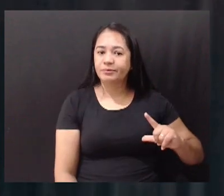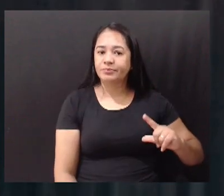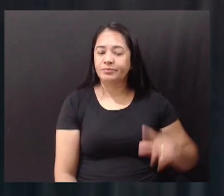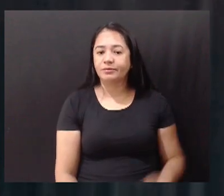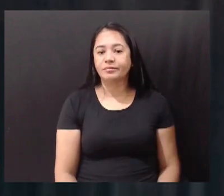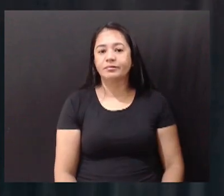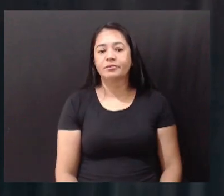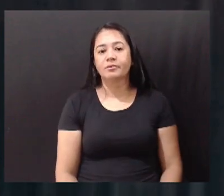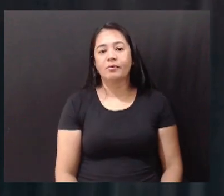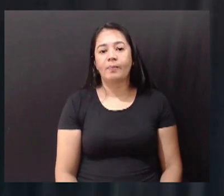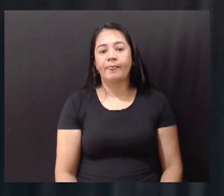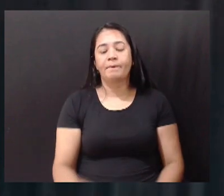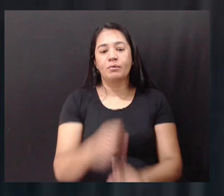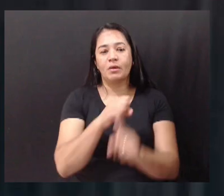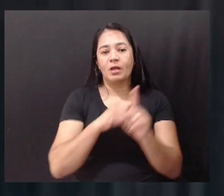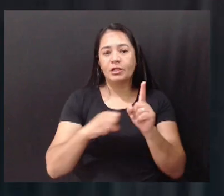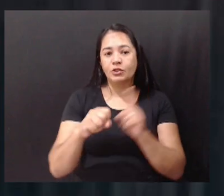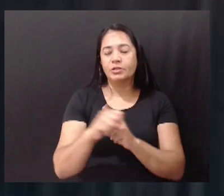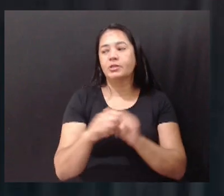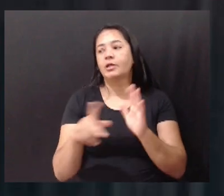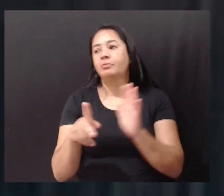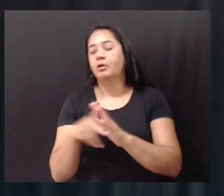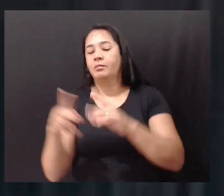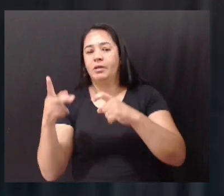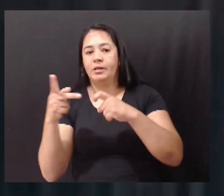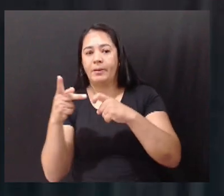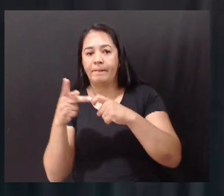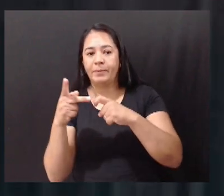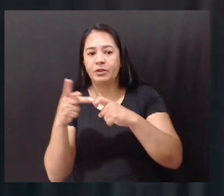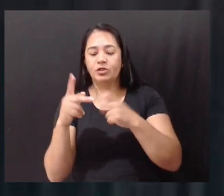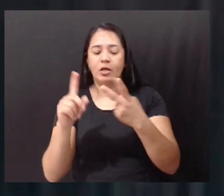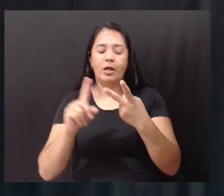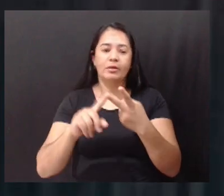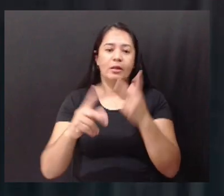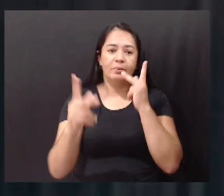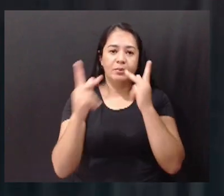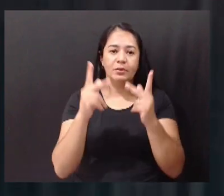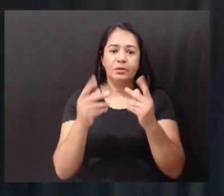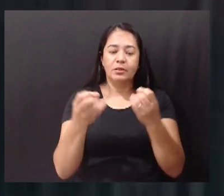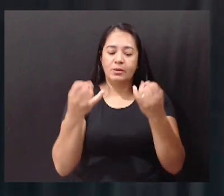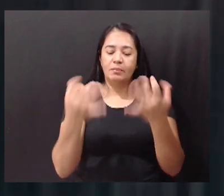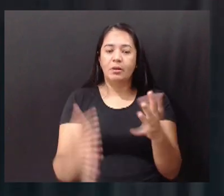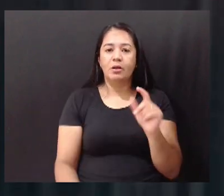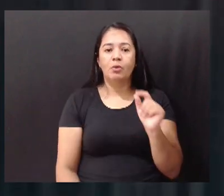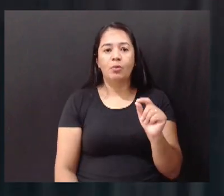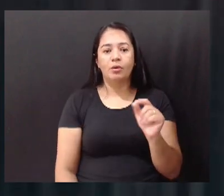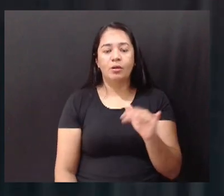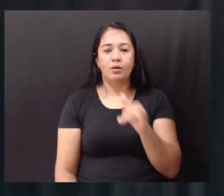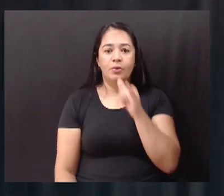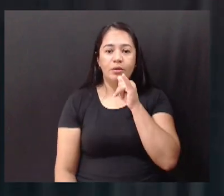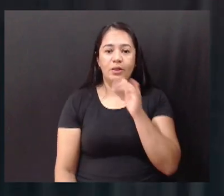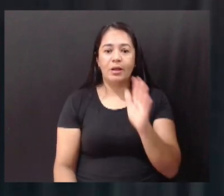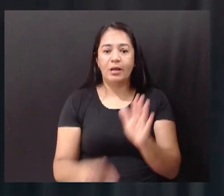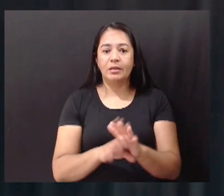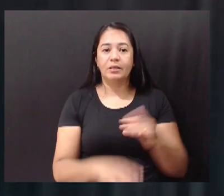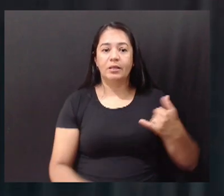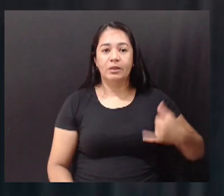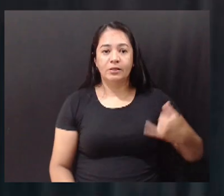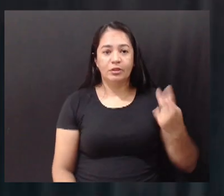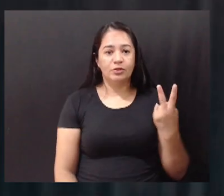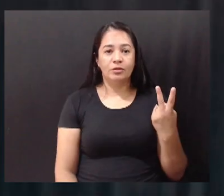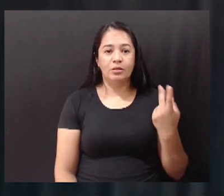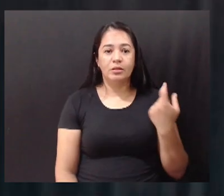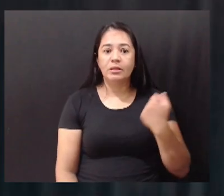sociedades pediátricas, psiquiátricas geralmente recomendam é que, por exemplo, até os 2 anos de idade as crianças não tenham